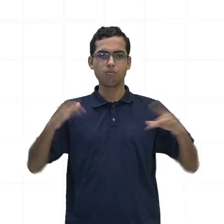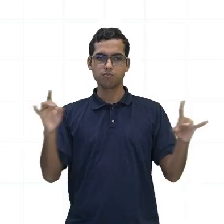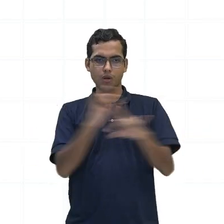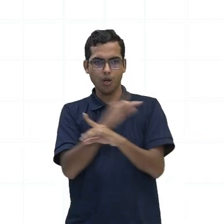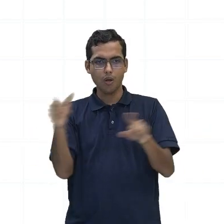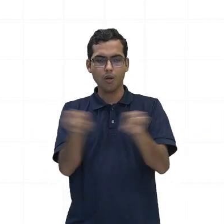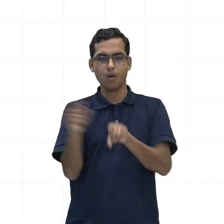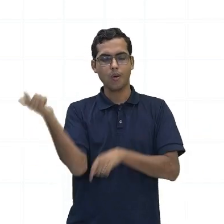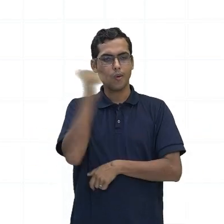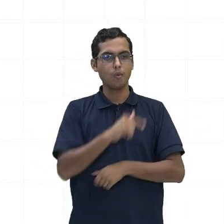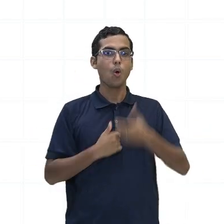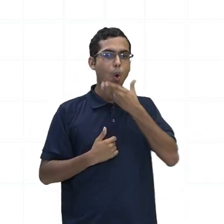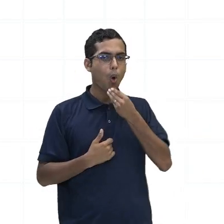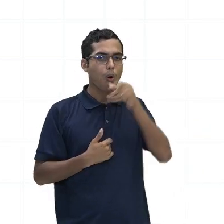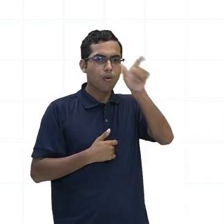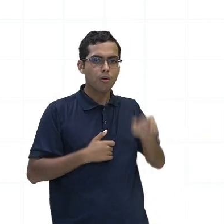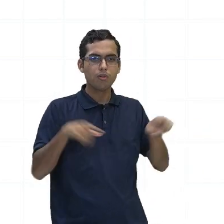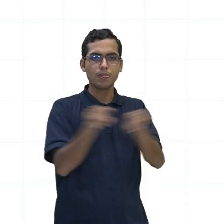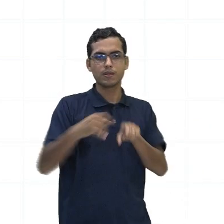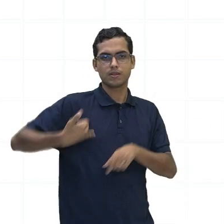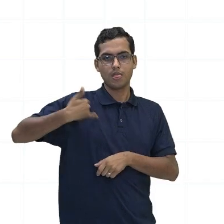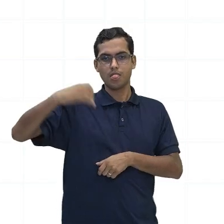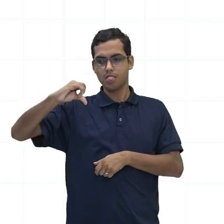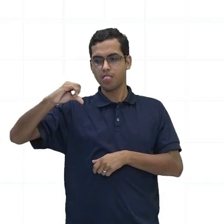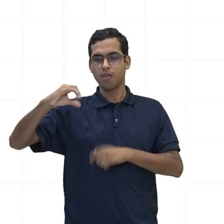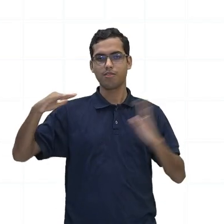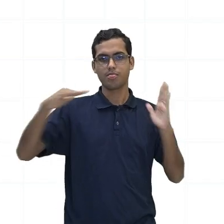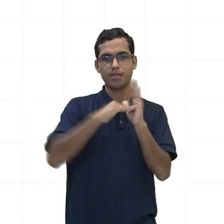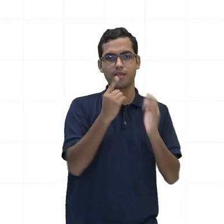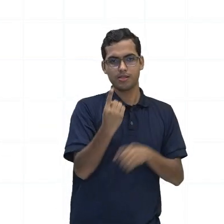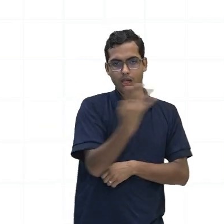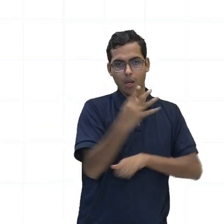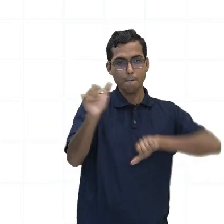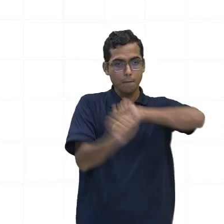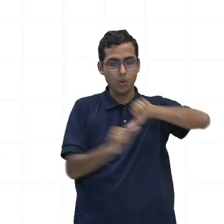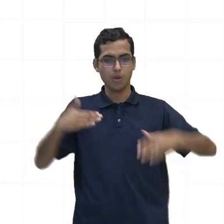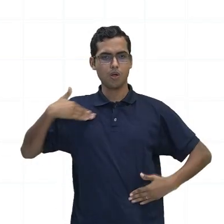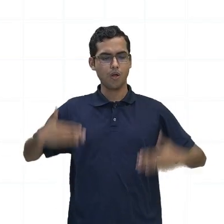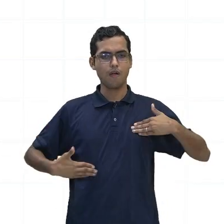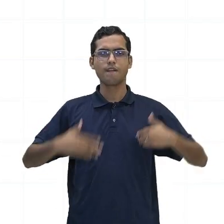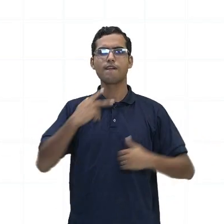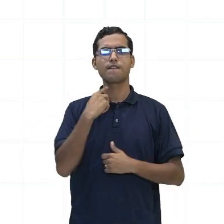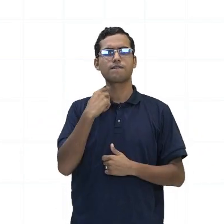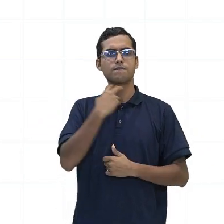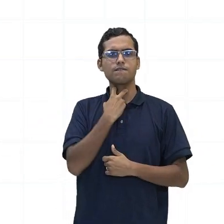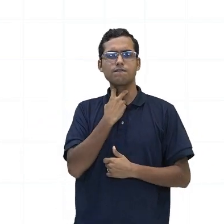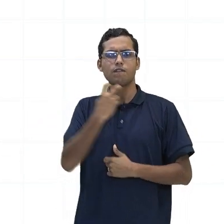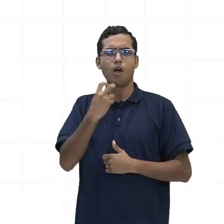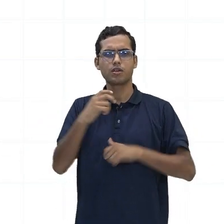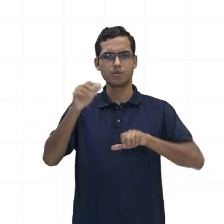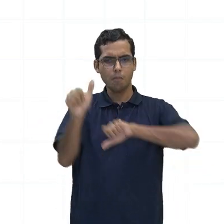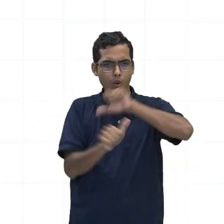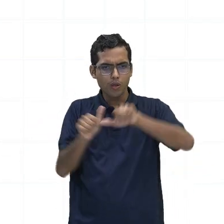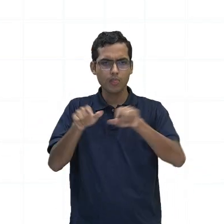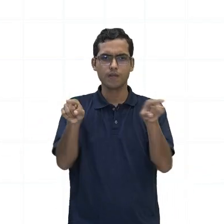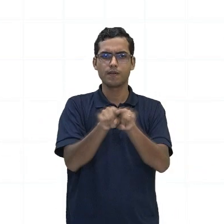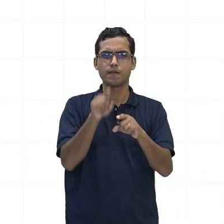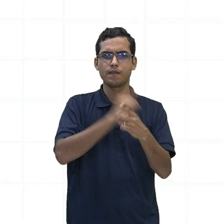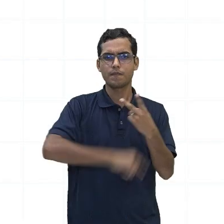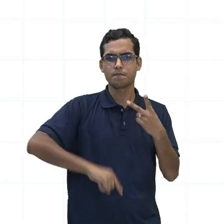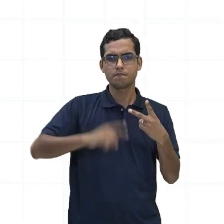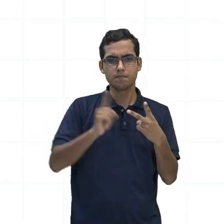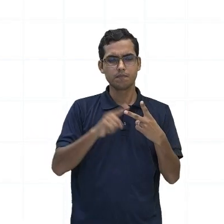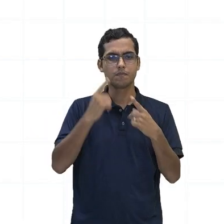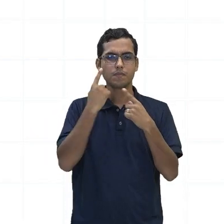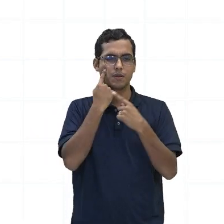14 anos. E algumas transformações que ocorrem são alterações na voz, aparecimento de acne,